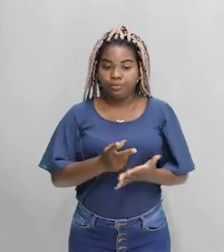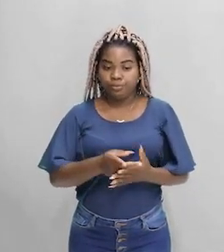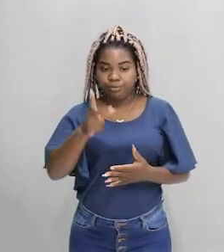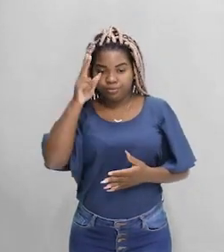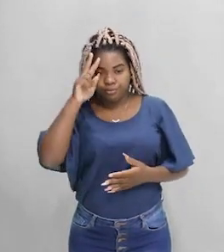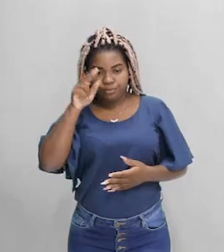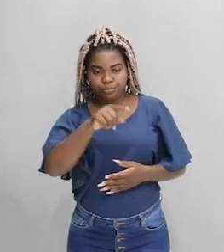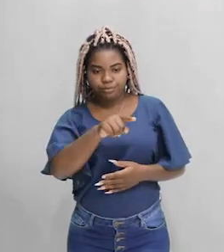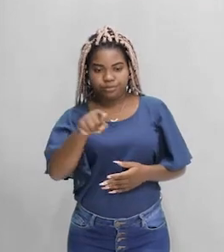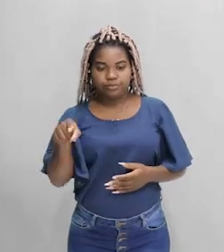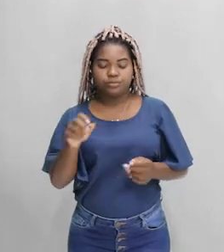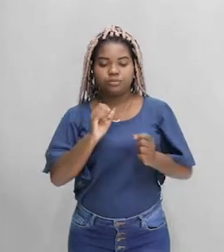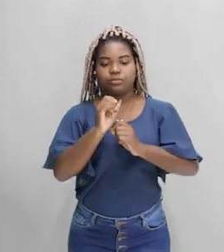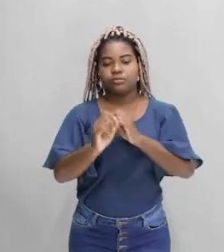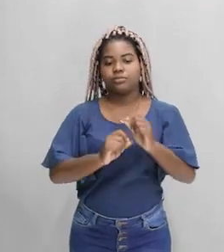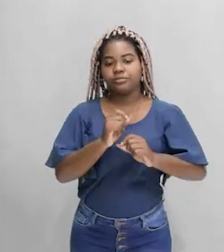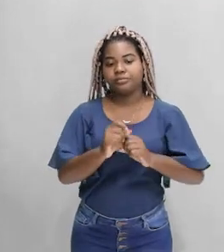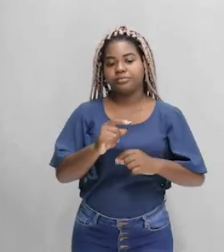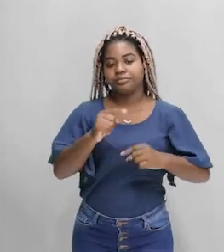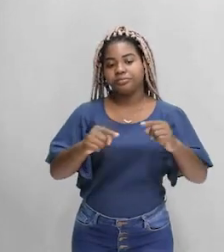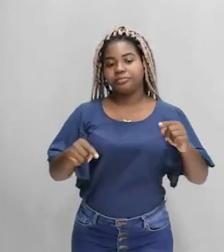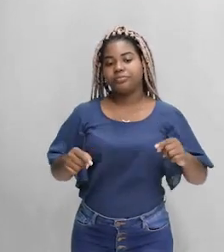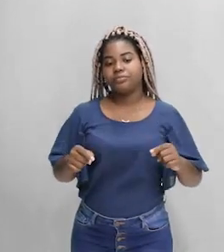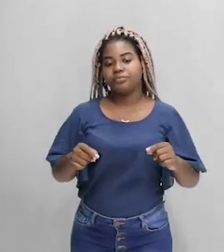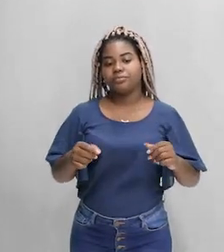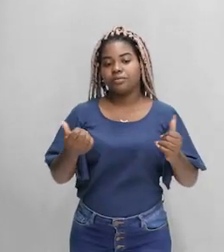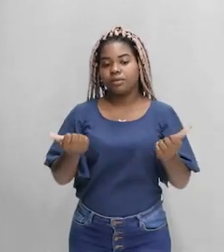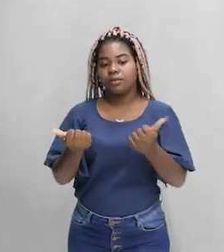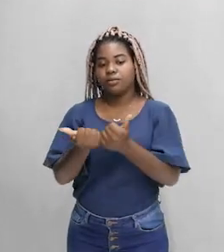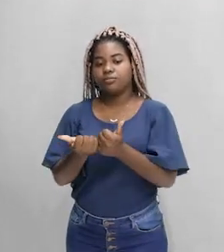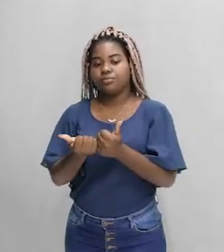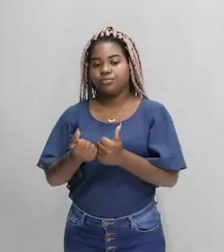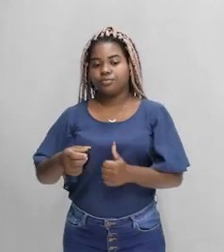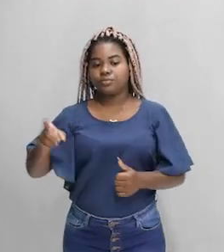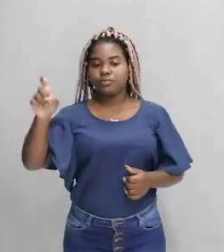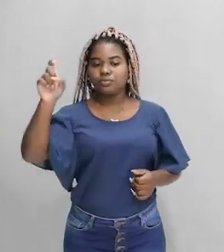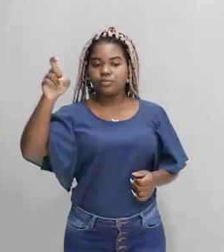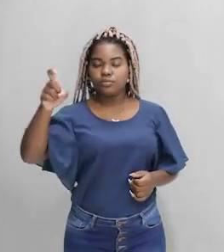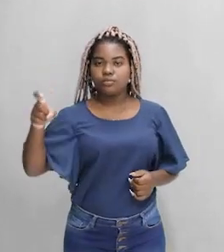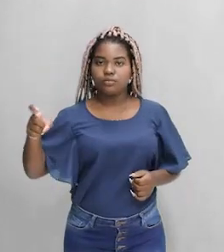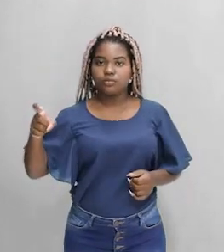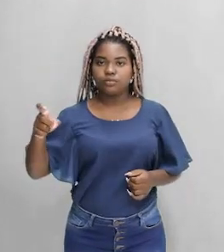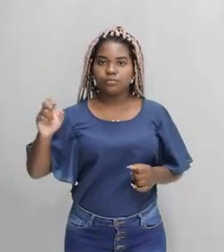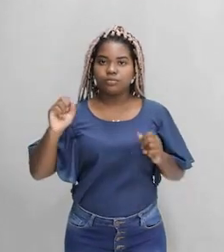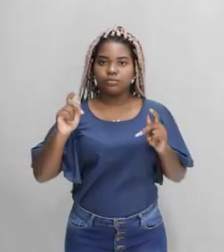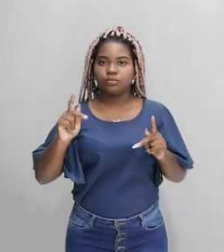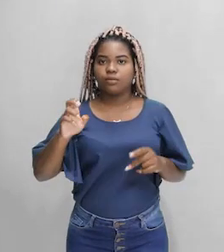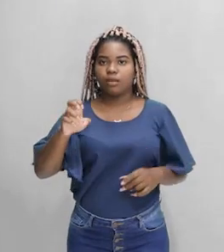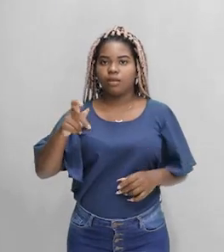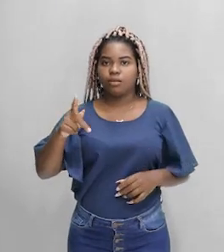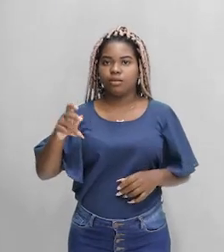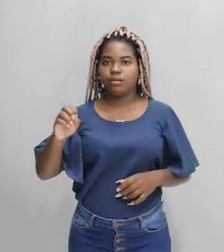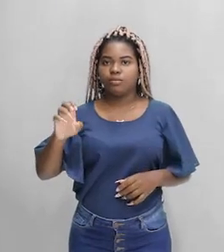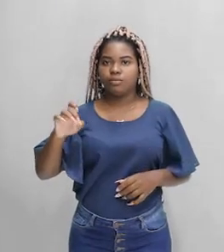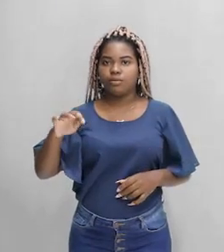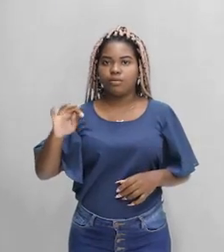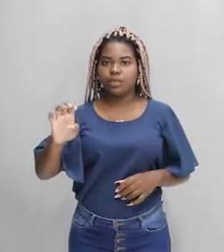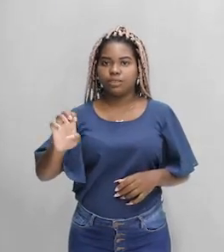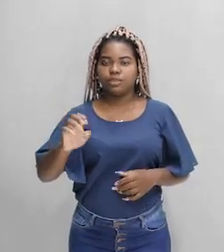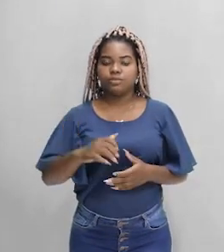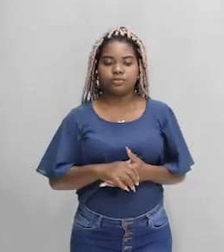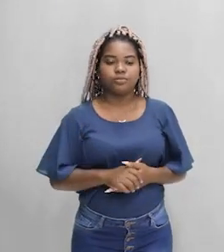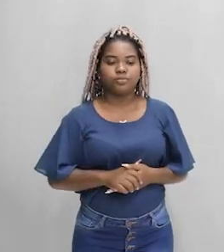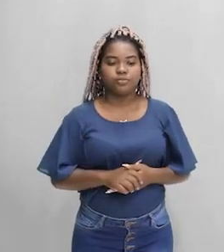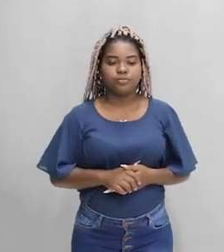você que a variável está aparecendo no lugar do expoente. Então, é muito cuidado, muita atenção para você não confundir a escrita, tá